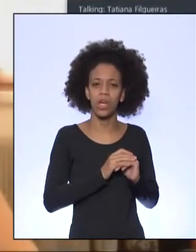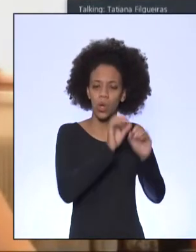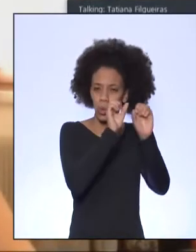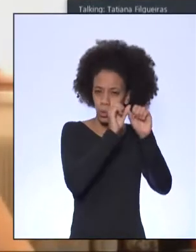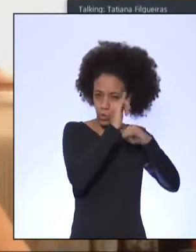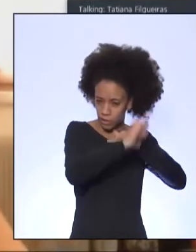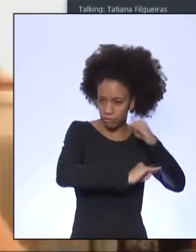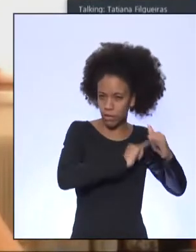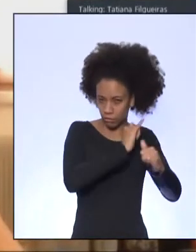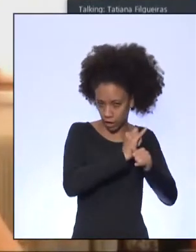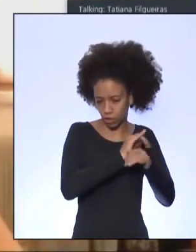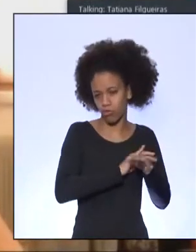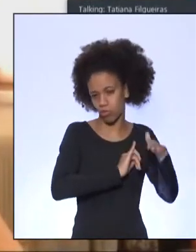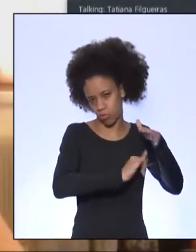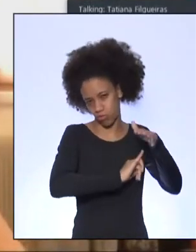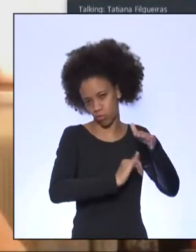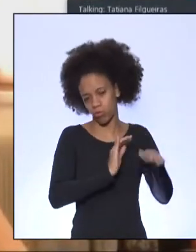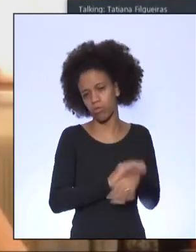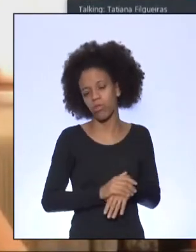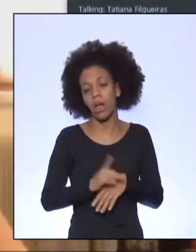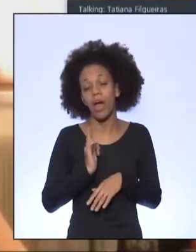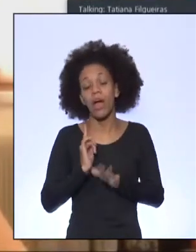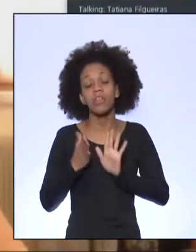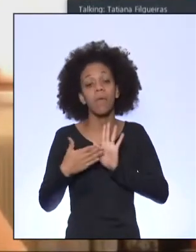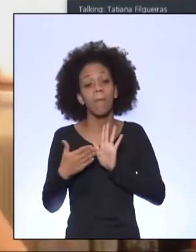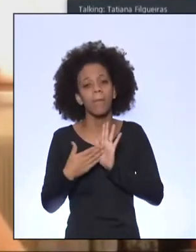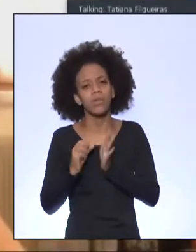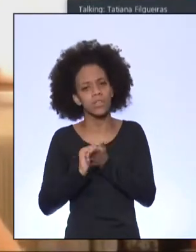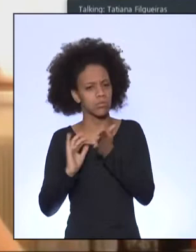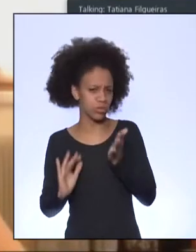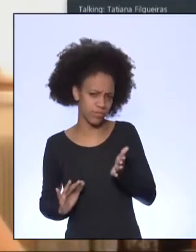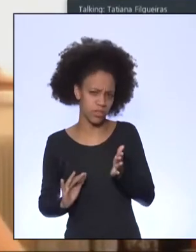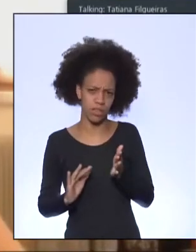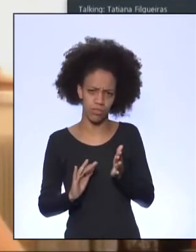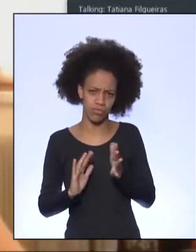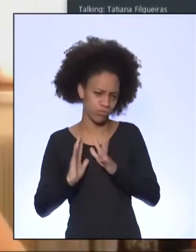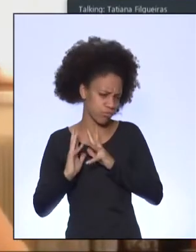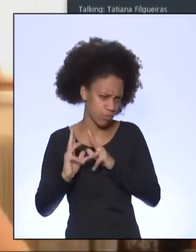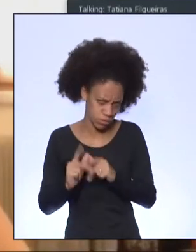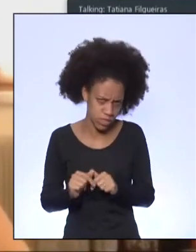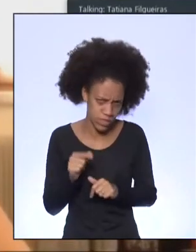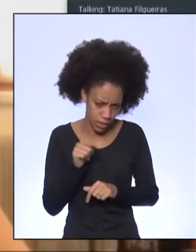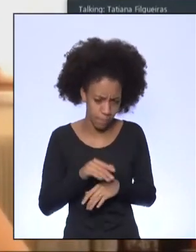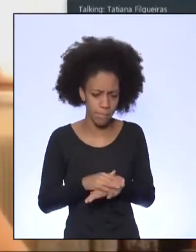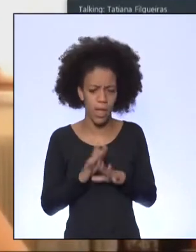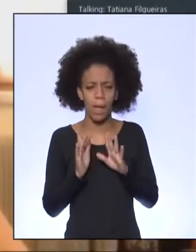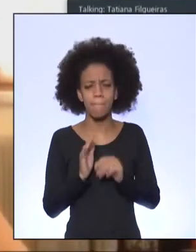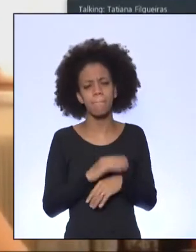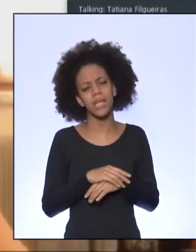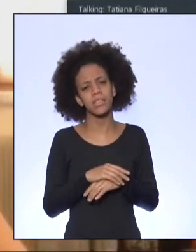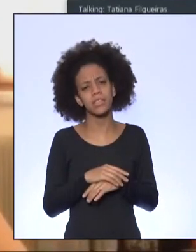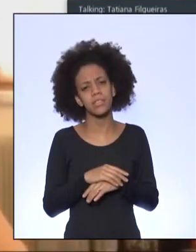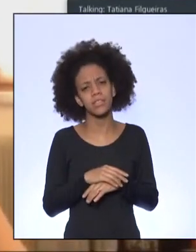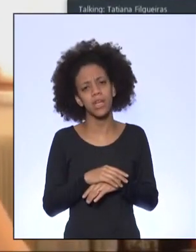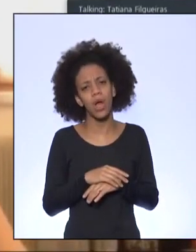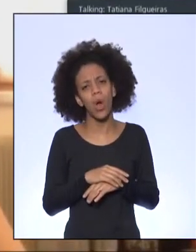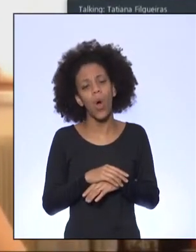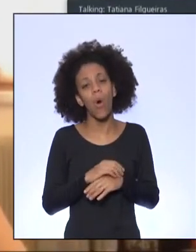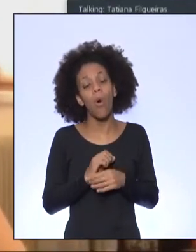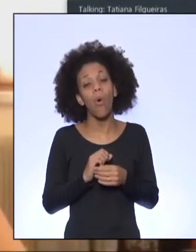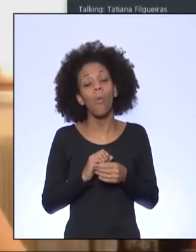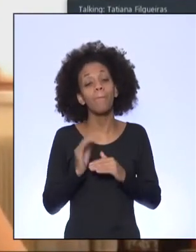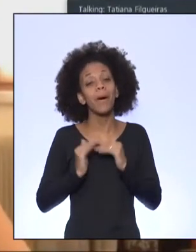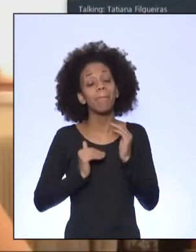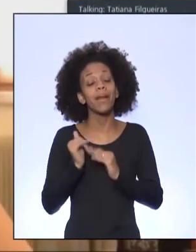tem atividades propostas, né? Estão todas lá no site do Instituto. Uma delas é um exercício para fazer com a